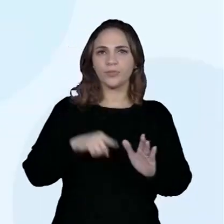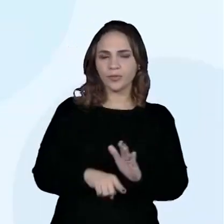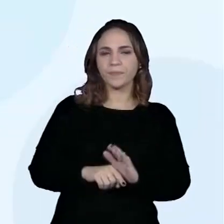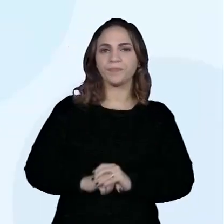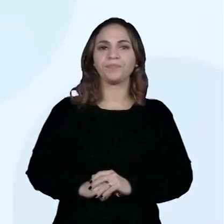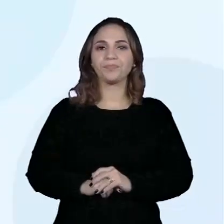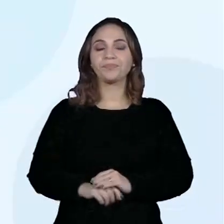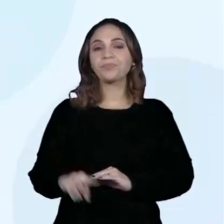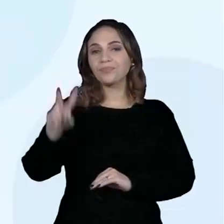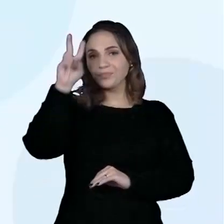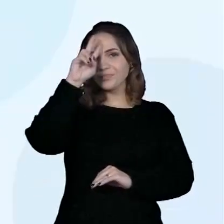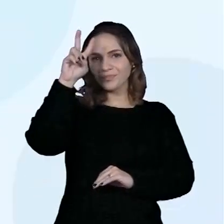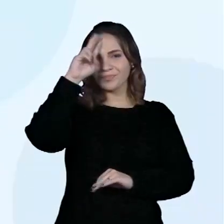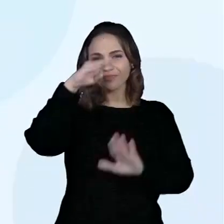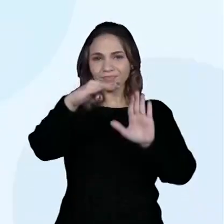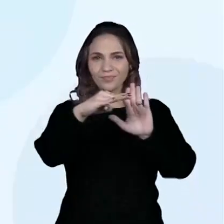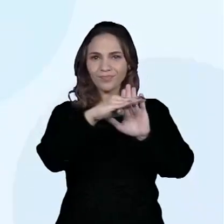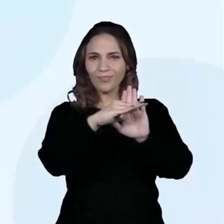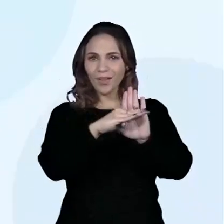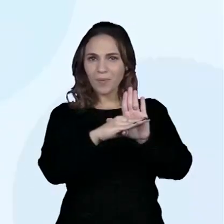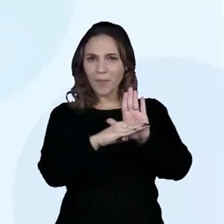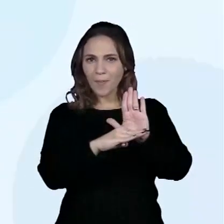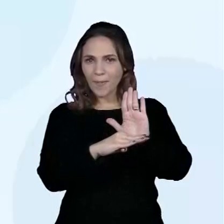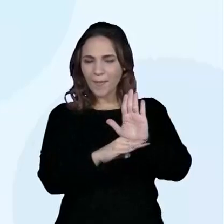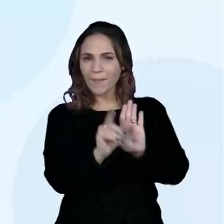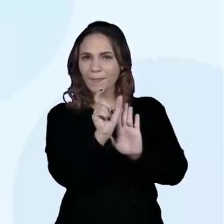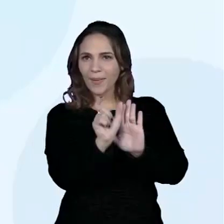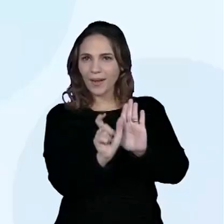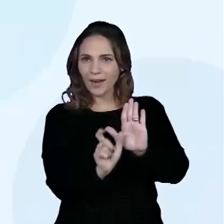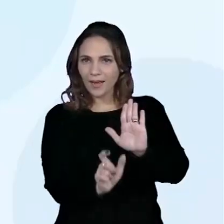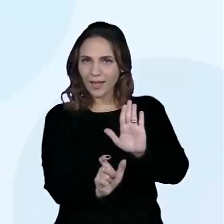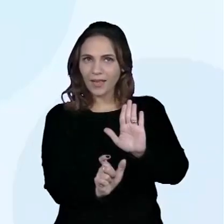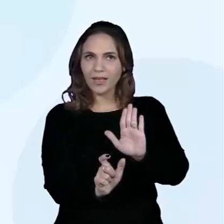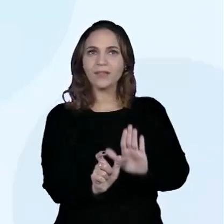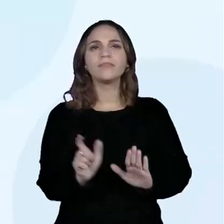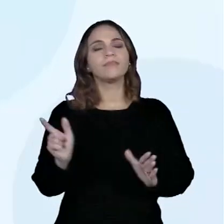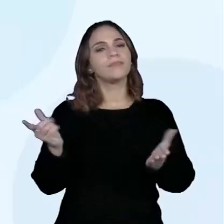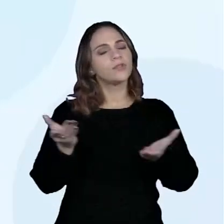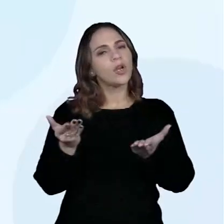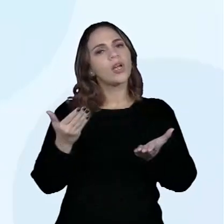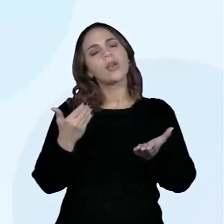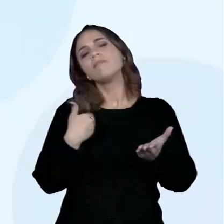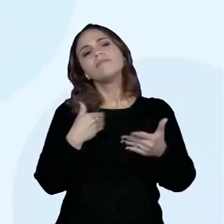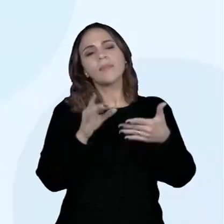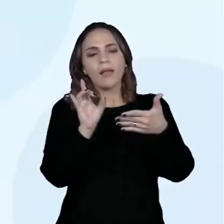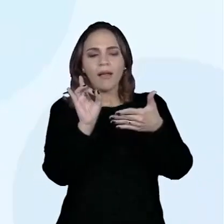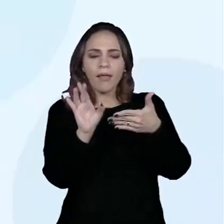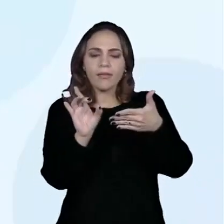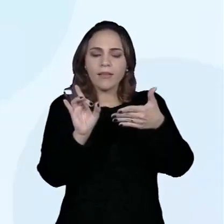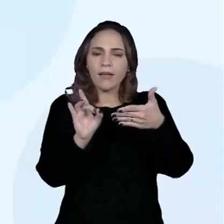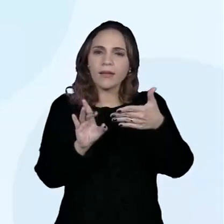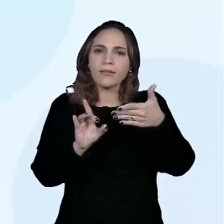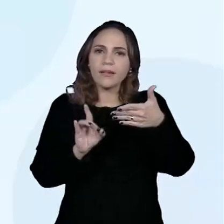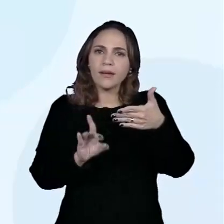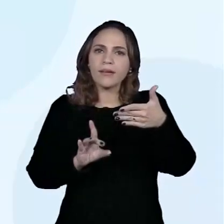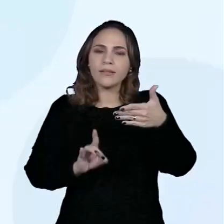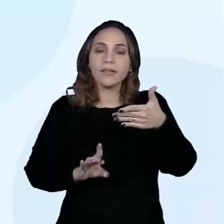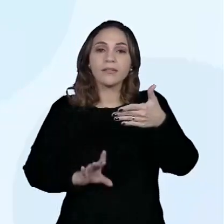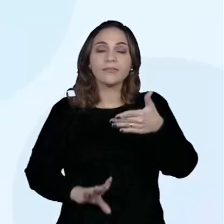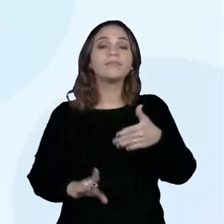Retomaremos nossa lista de palavras para estudá-las, com destaque para